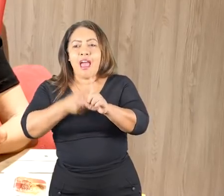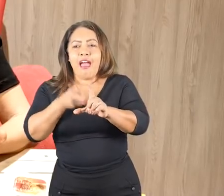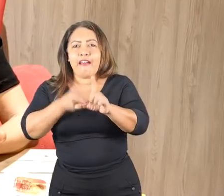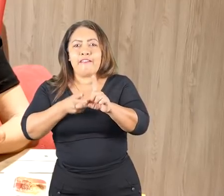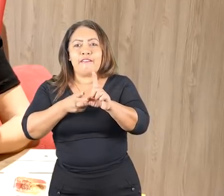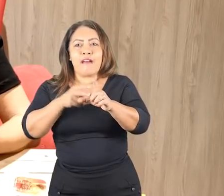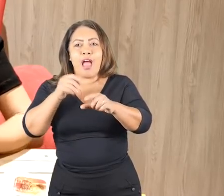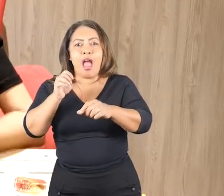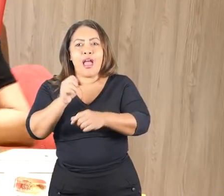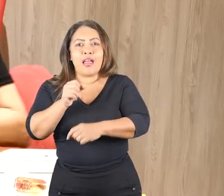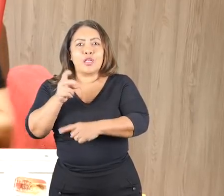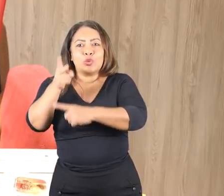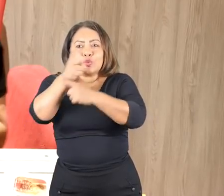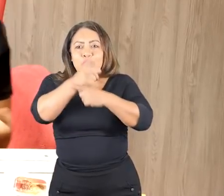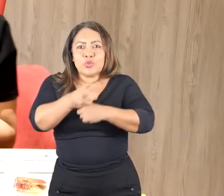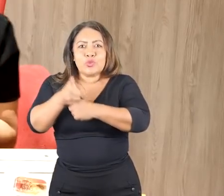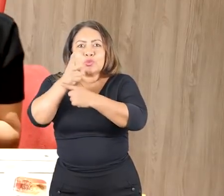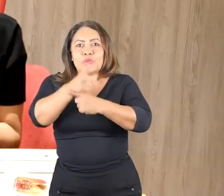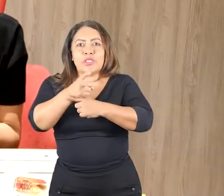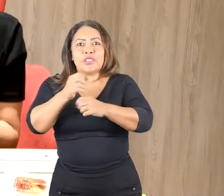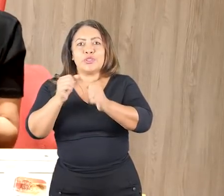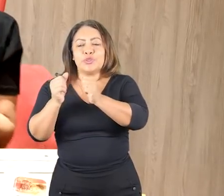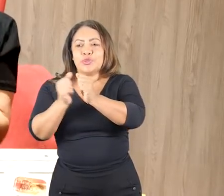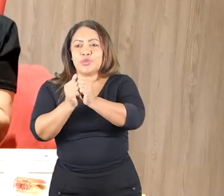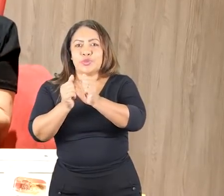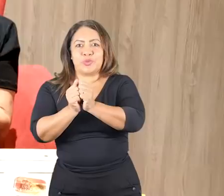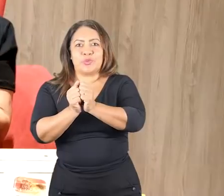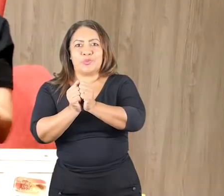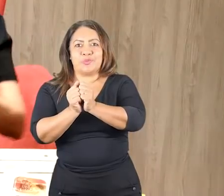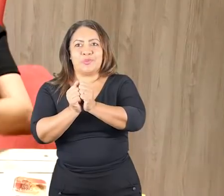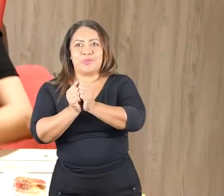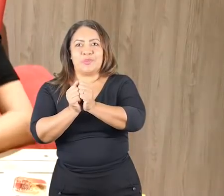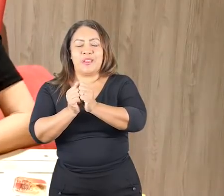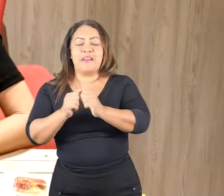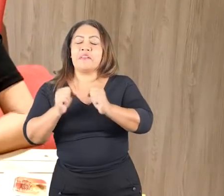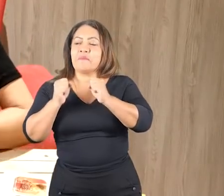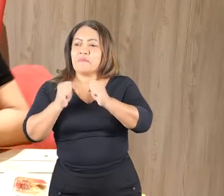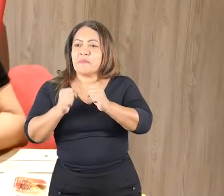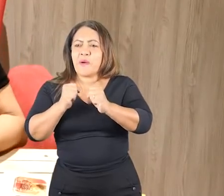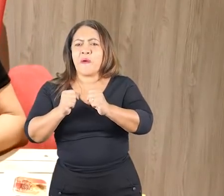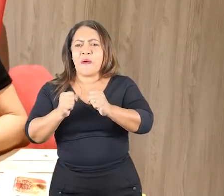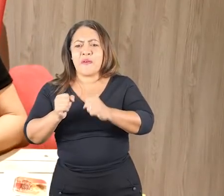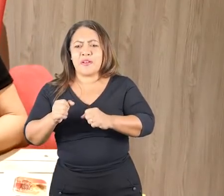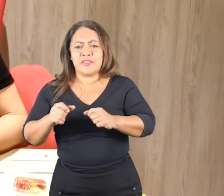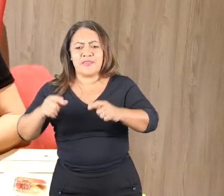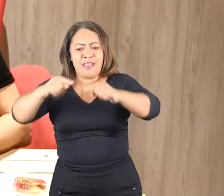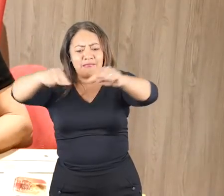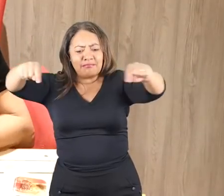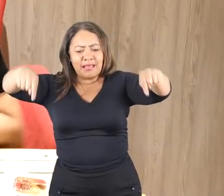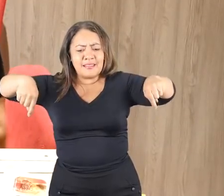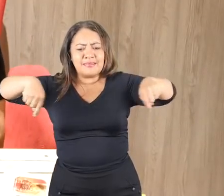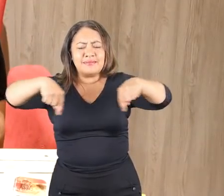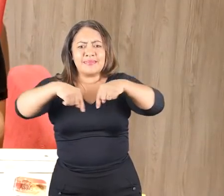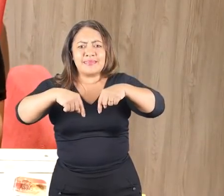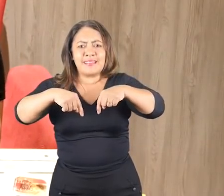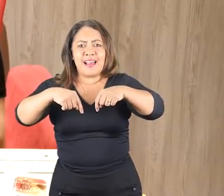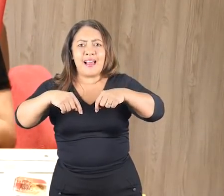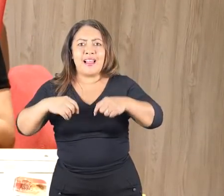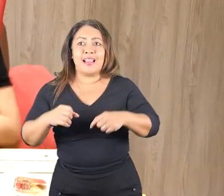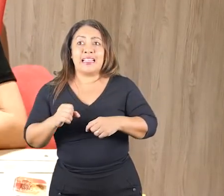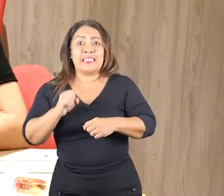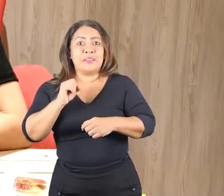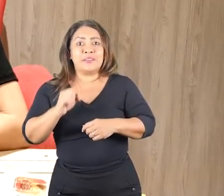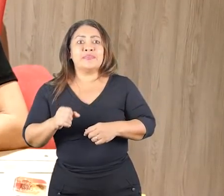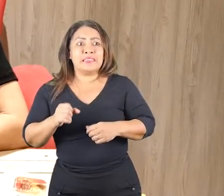gravação de vídeos, né, no espaço da sala, para que a criança possa ver esse espaço que é dela, que por mais que ela